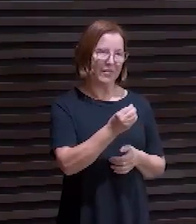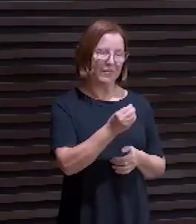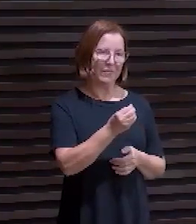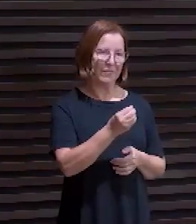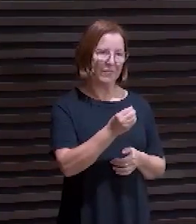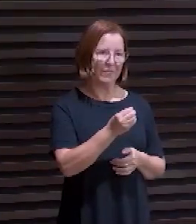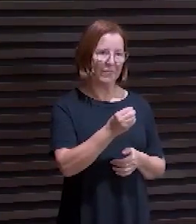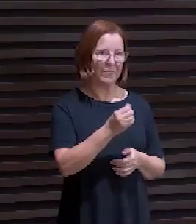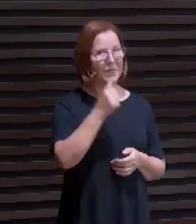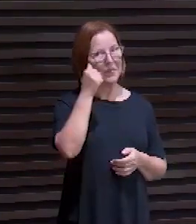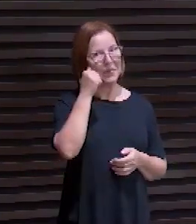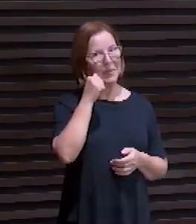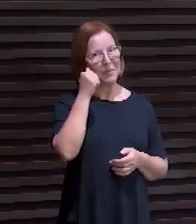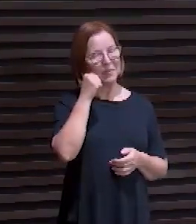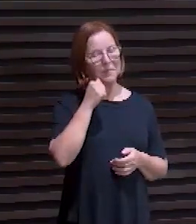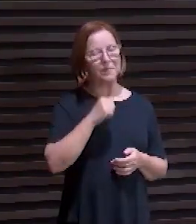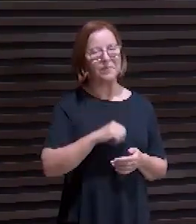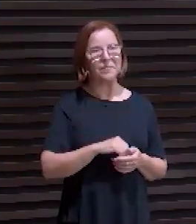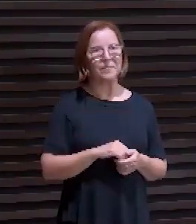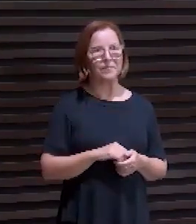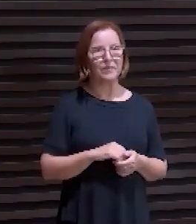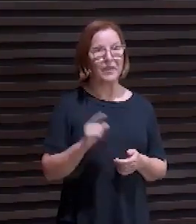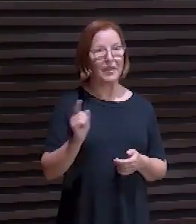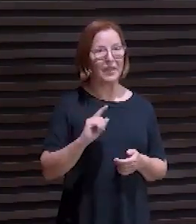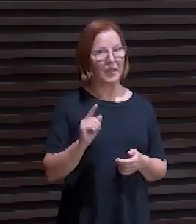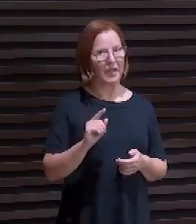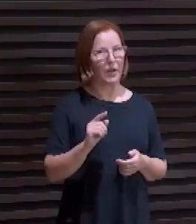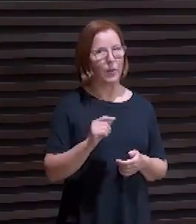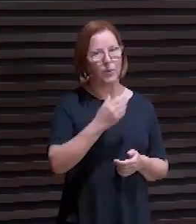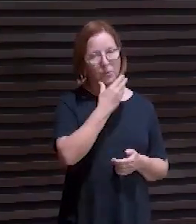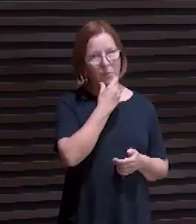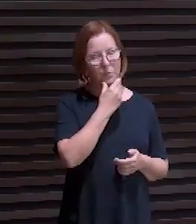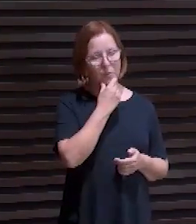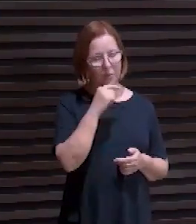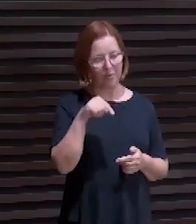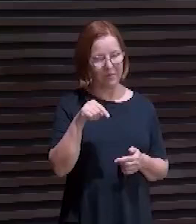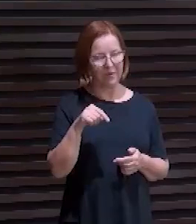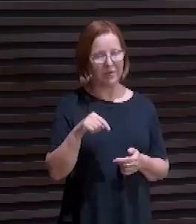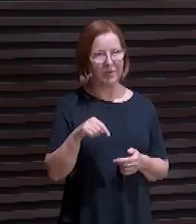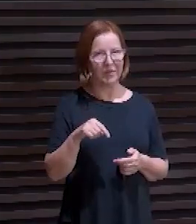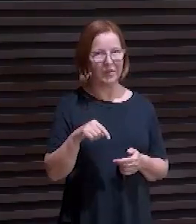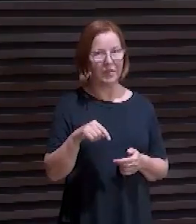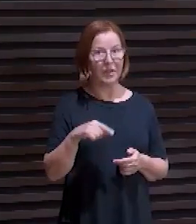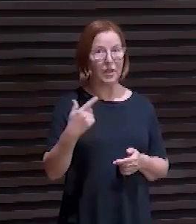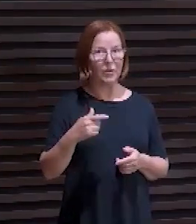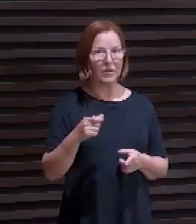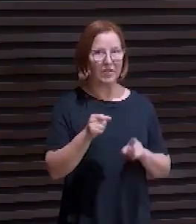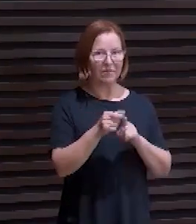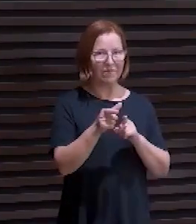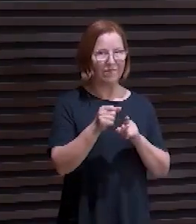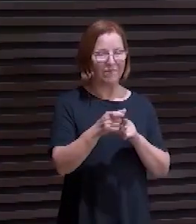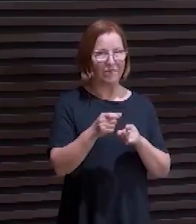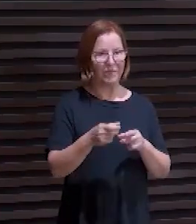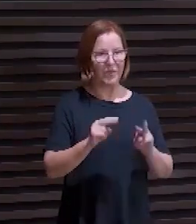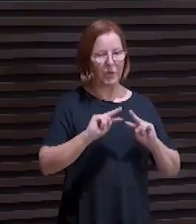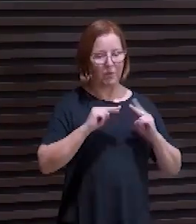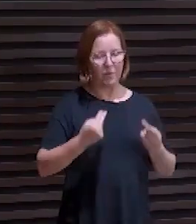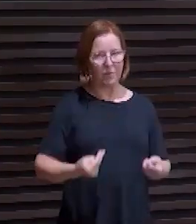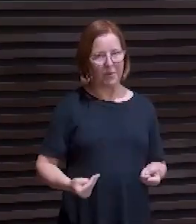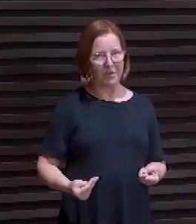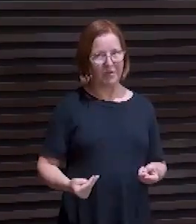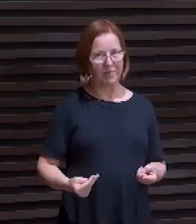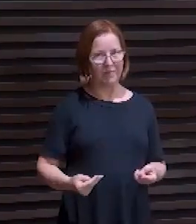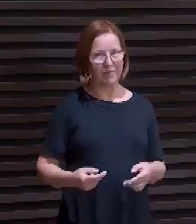da mulher, não do homem. Não houve espermatozoide humano,